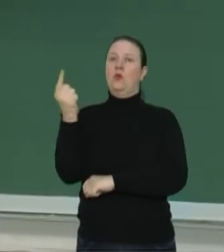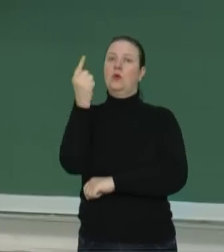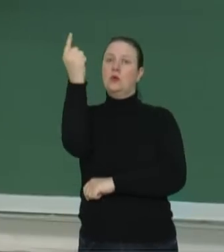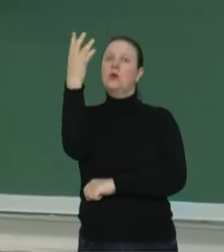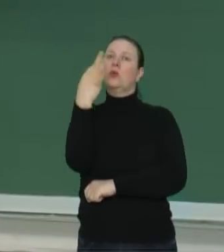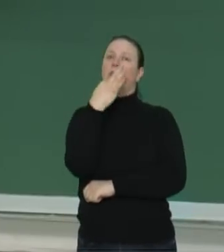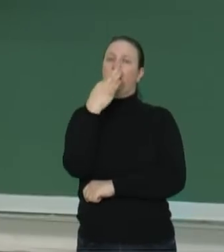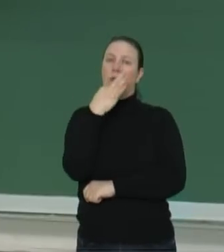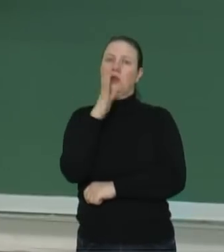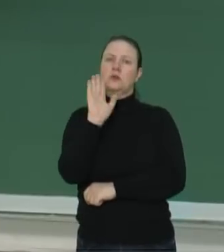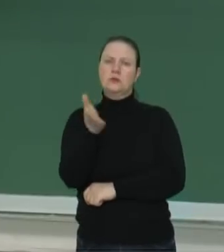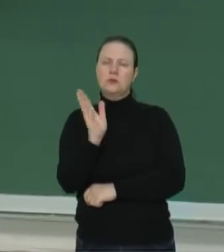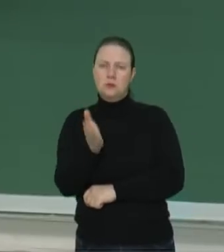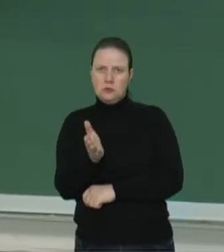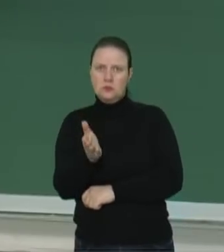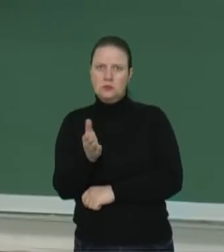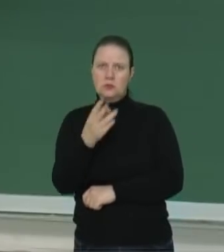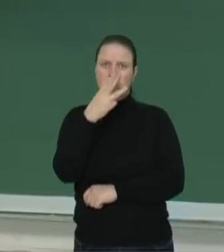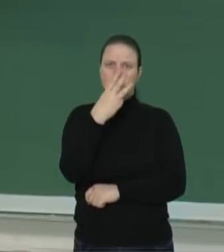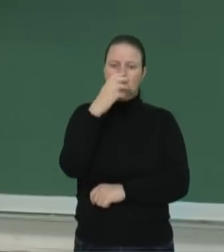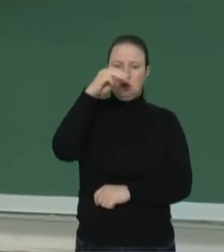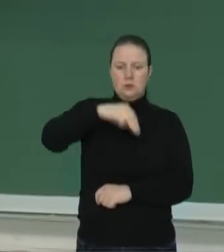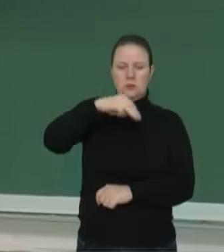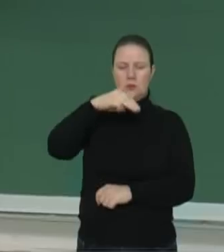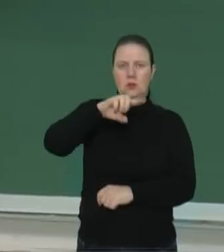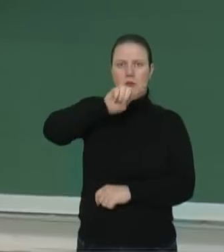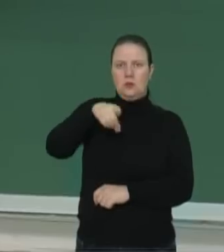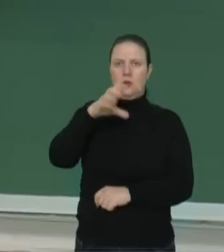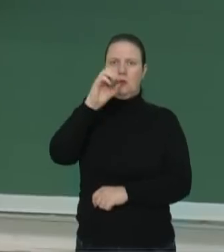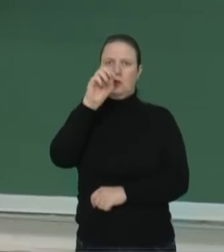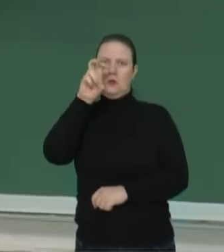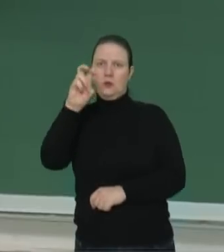bem conhecida, já nossa, 3,5 metros.